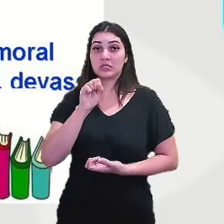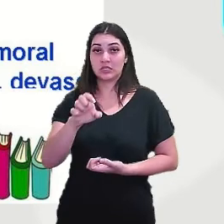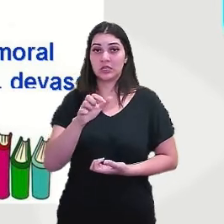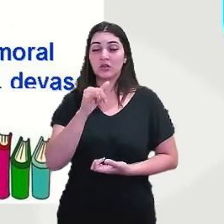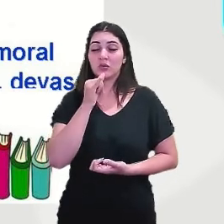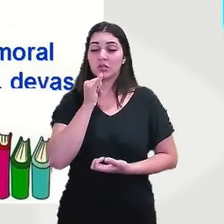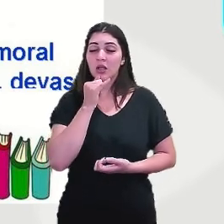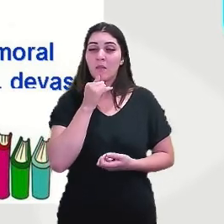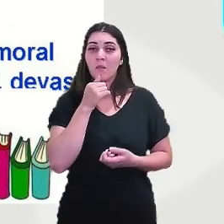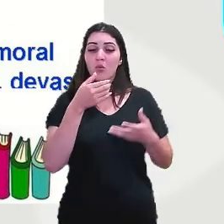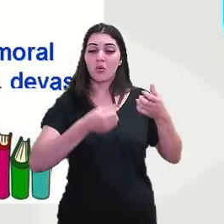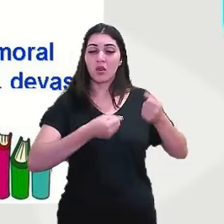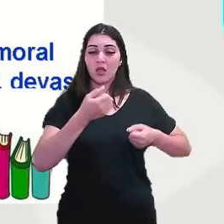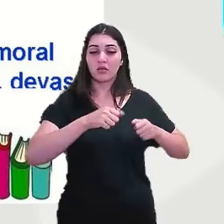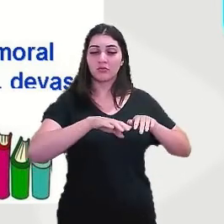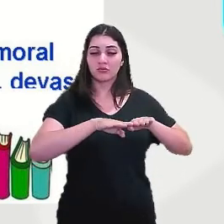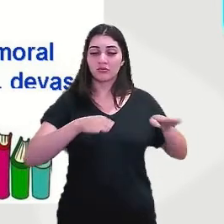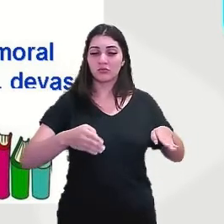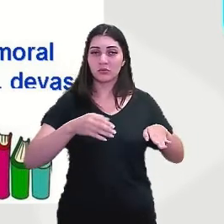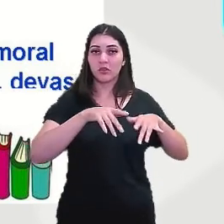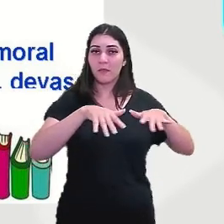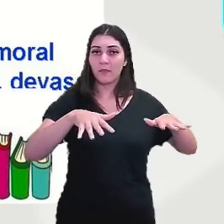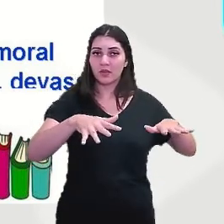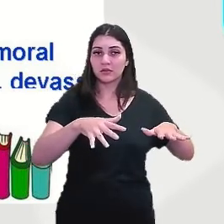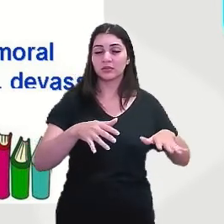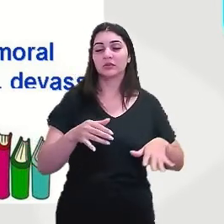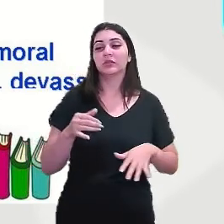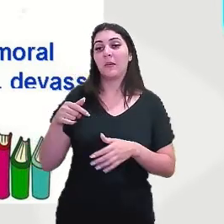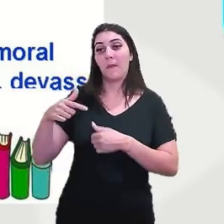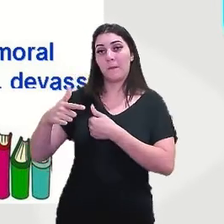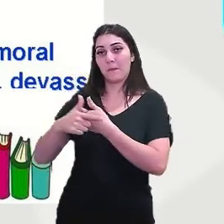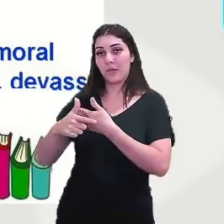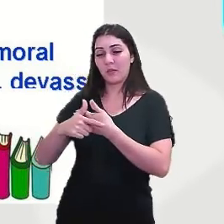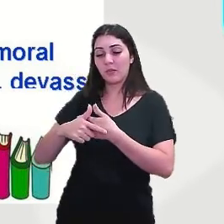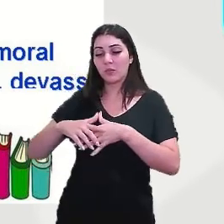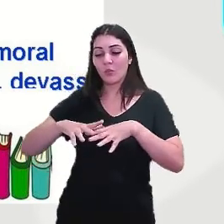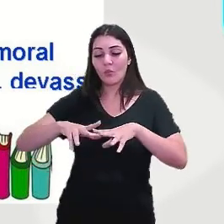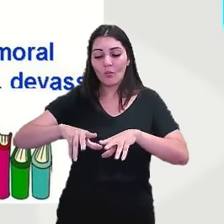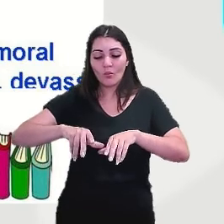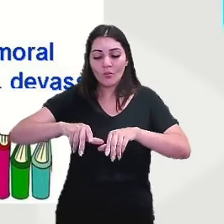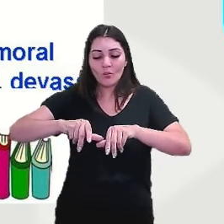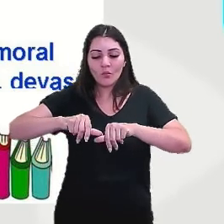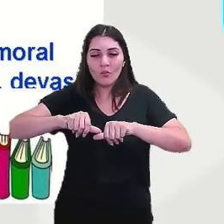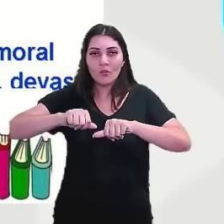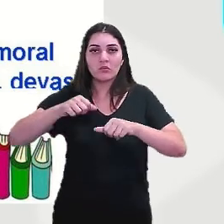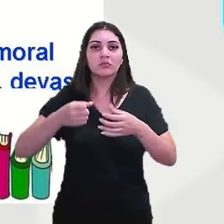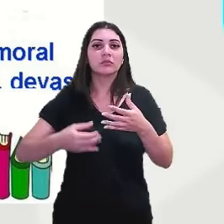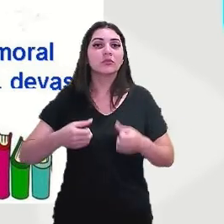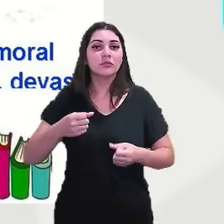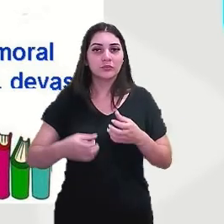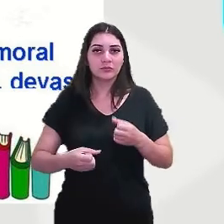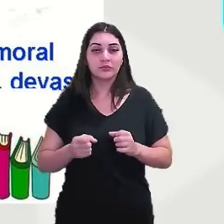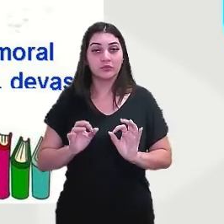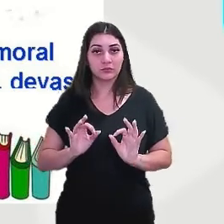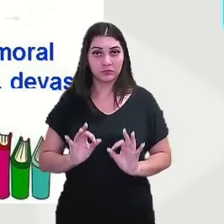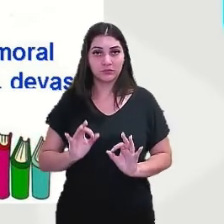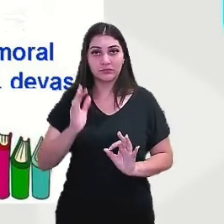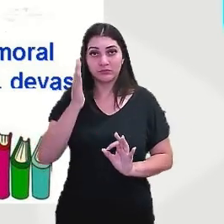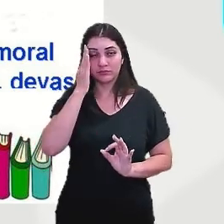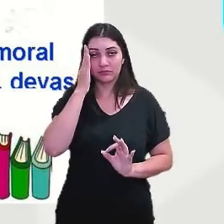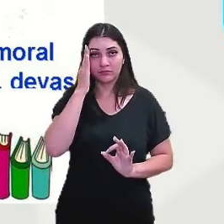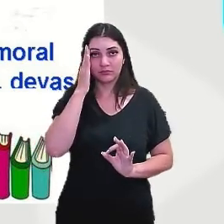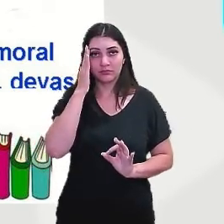algo. Por exemplo, você fez algo de errado, aí pediu perdão. Aí,